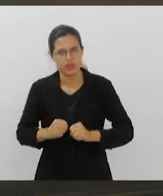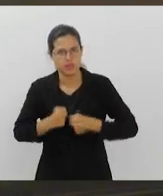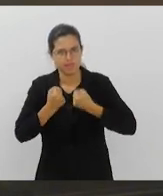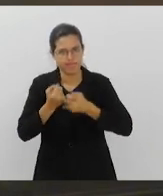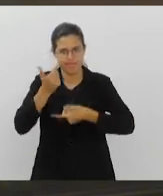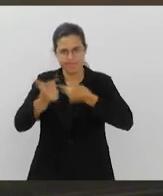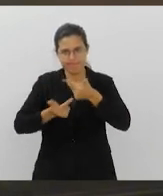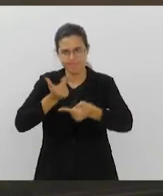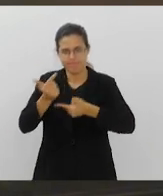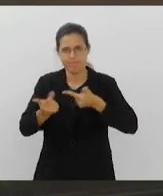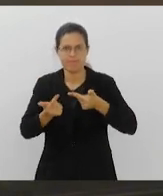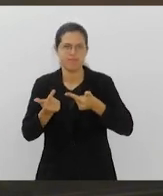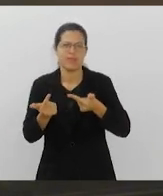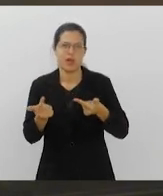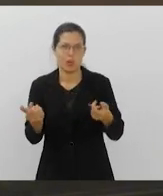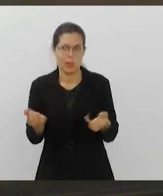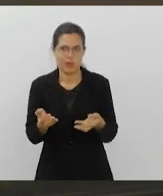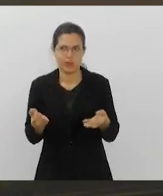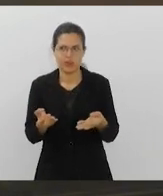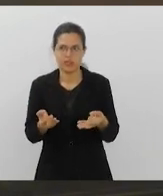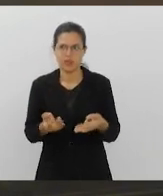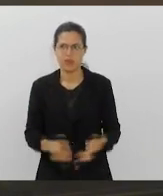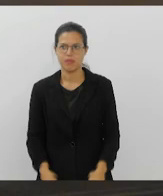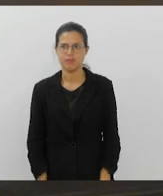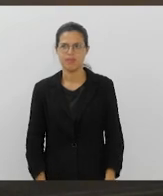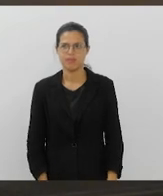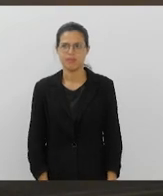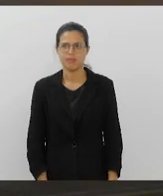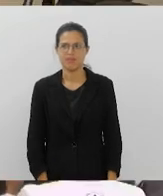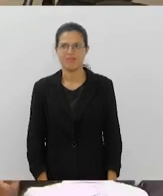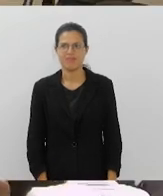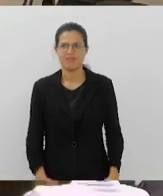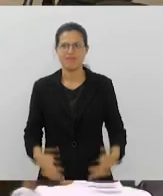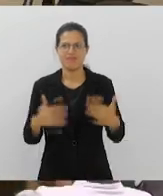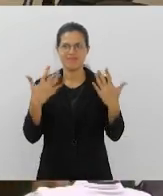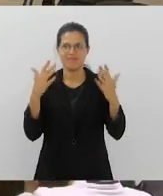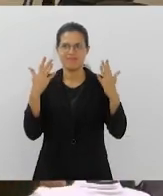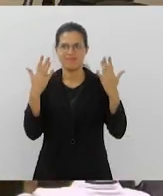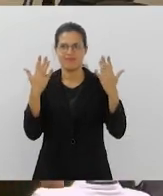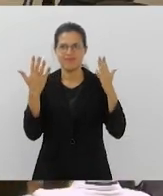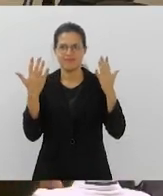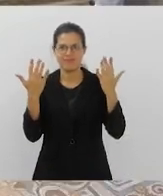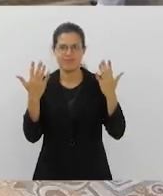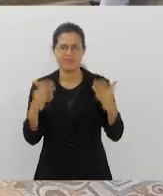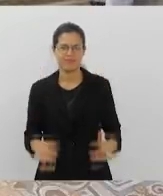com excelência. Muito bom. Seguimos. Parabéns, para... Flavinha. Obrigada, deputado.